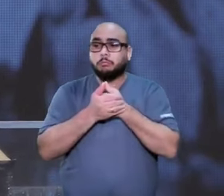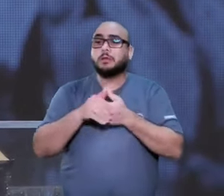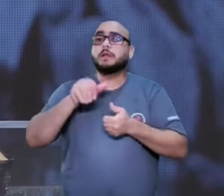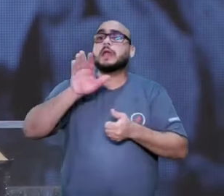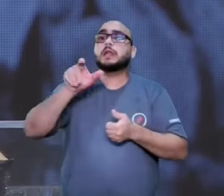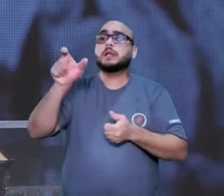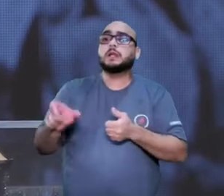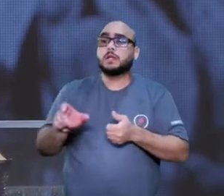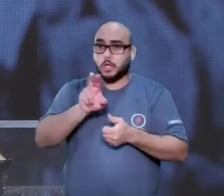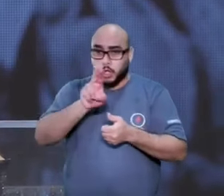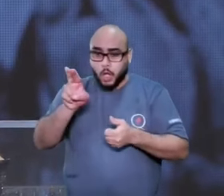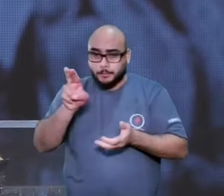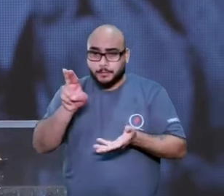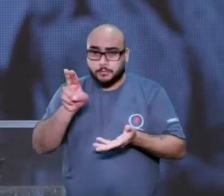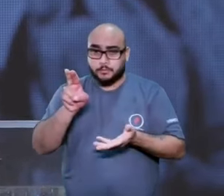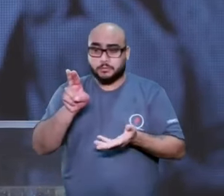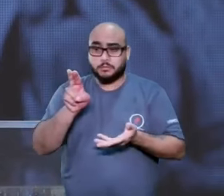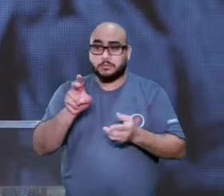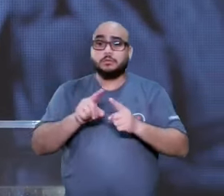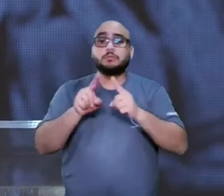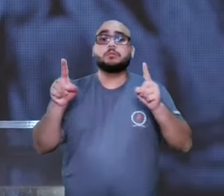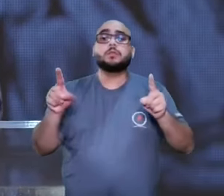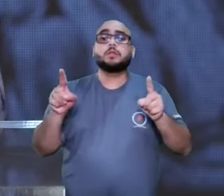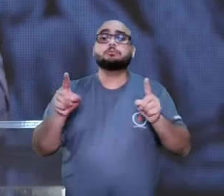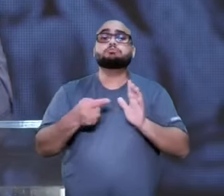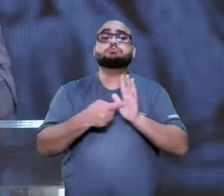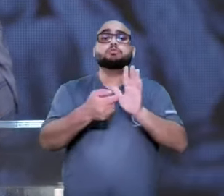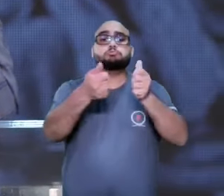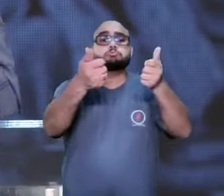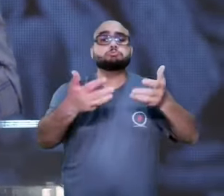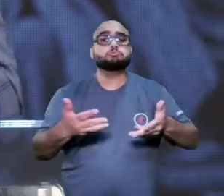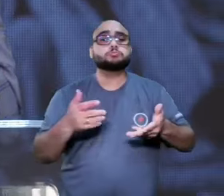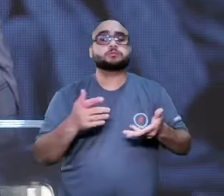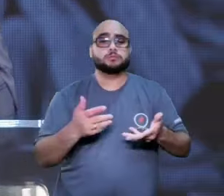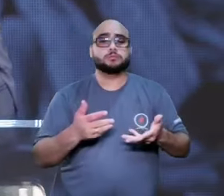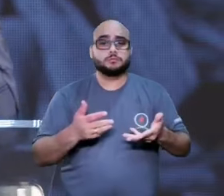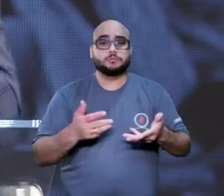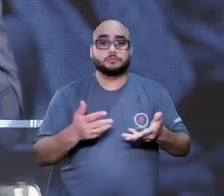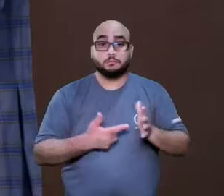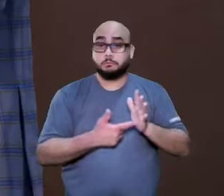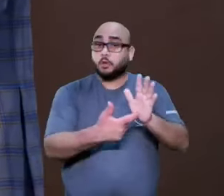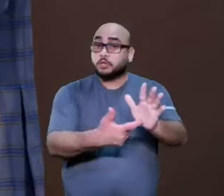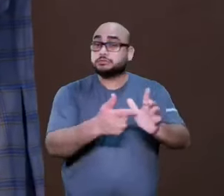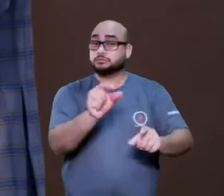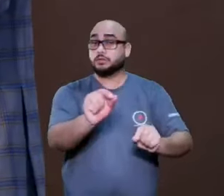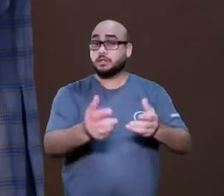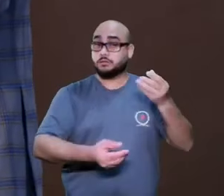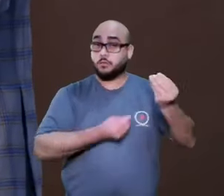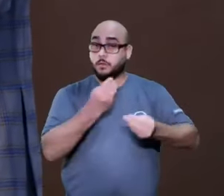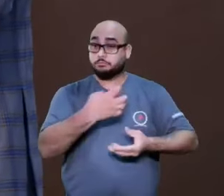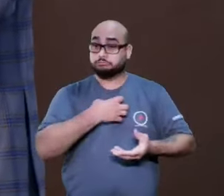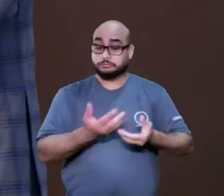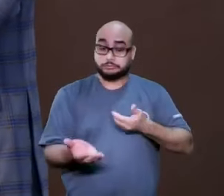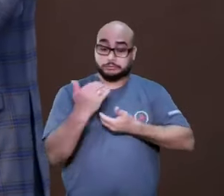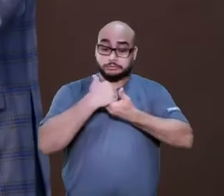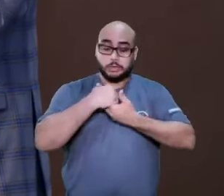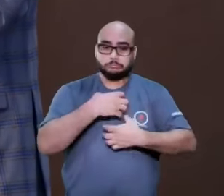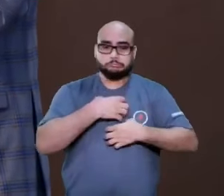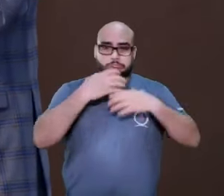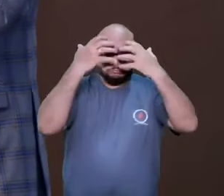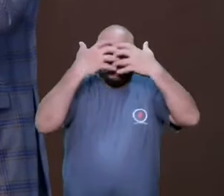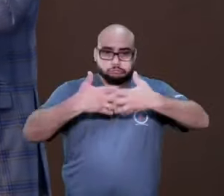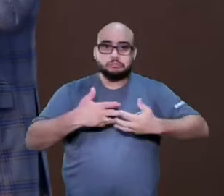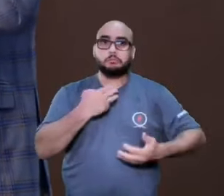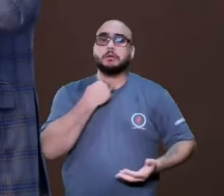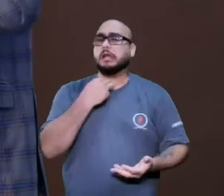Lázaro aqui é um reflexo e uma projeção Como está o interior de Marta